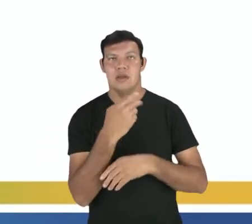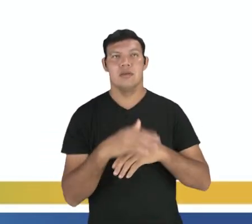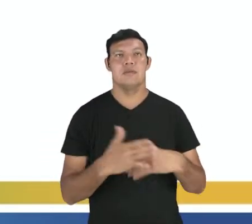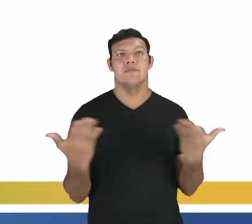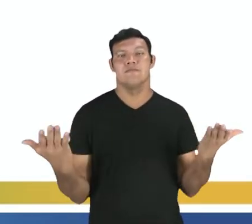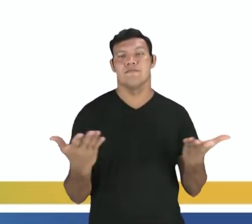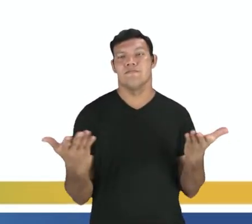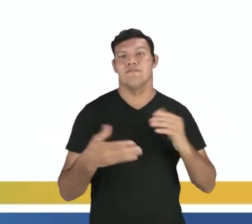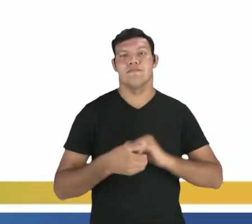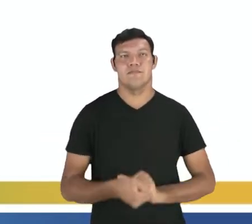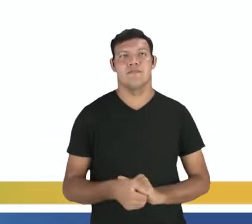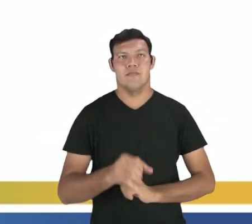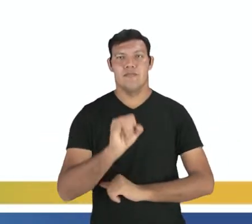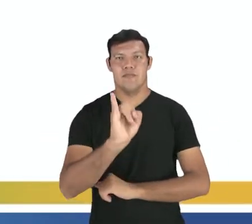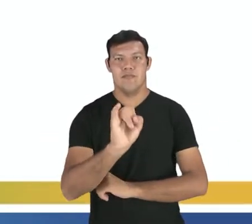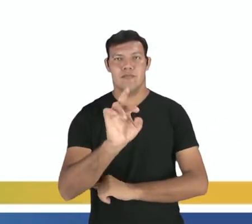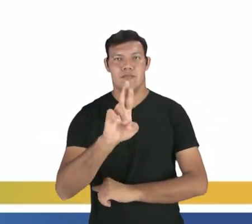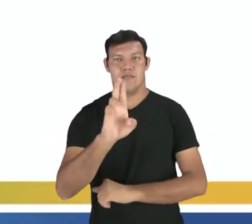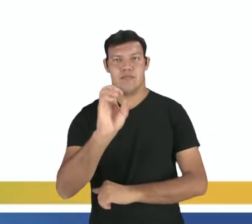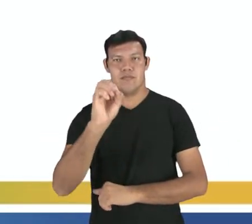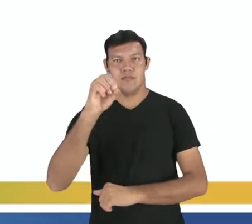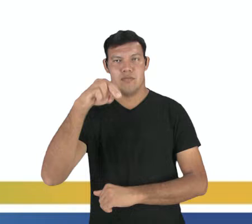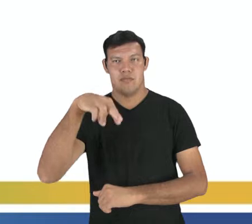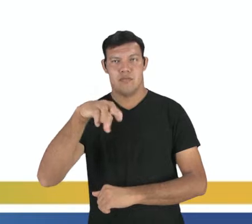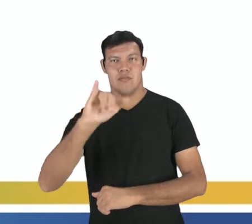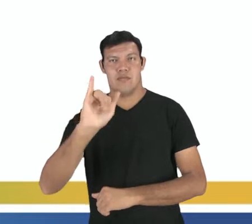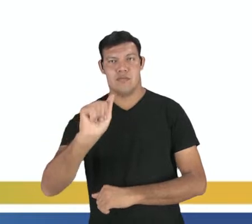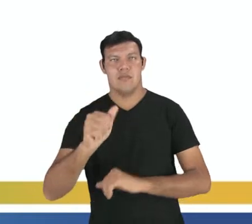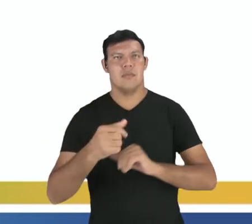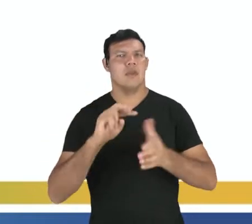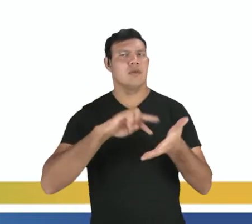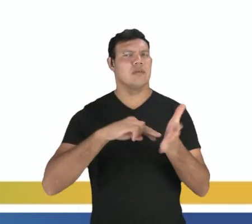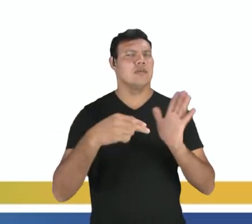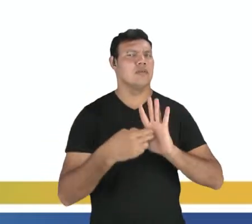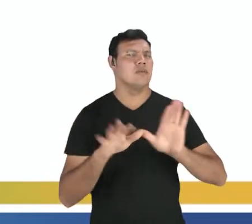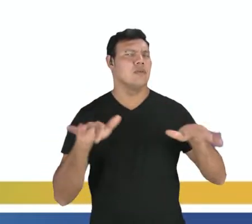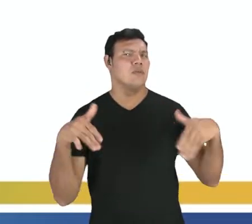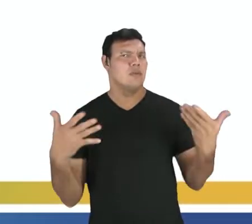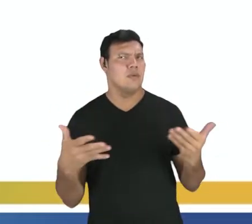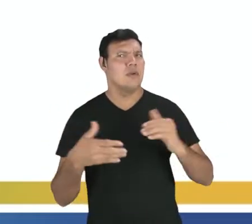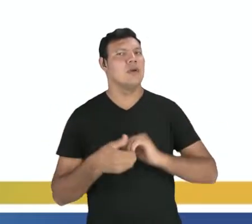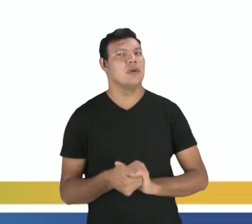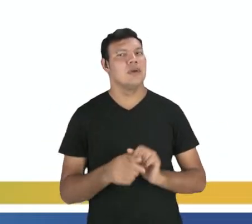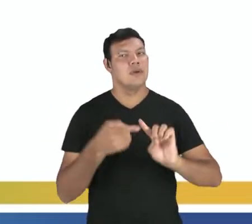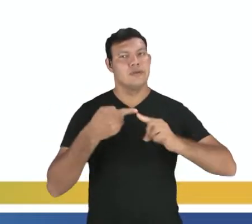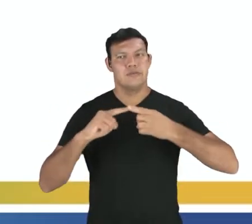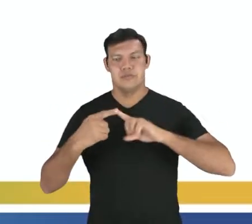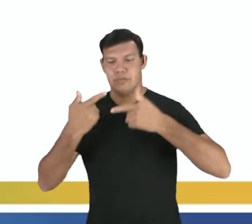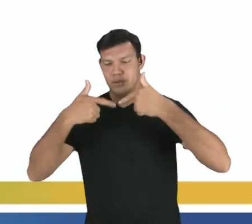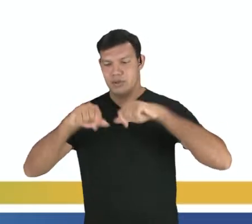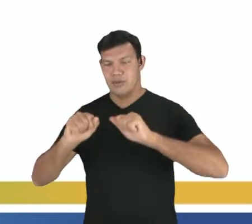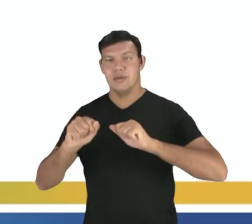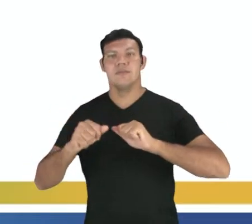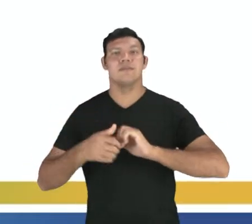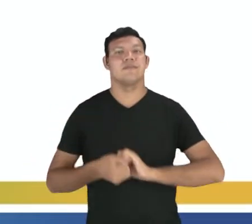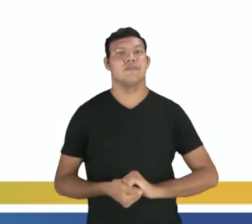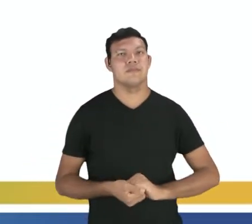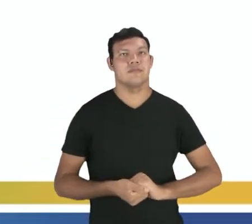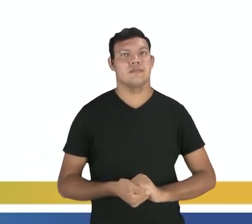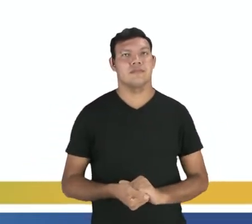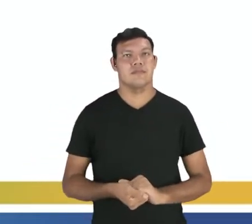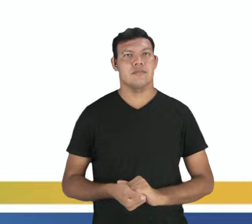falar um pouco agora da irony, ironia. O que seria a ironia enquanto figura de linguagem?